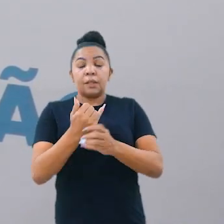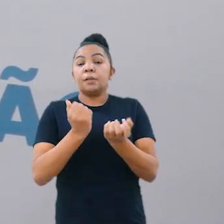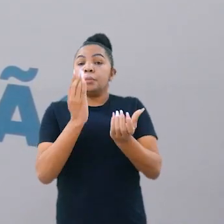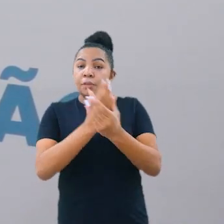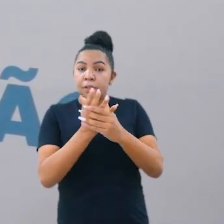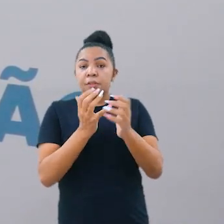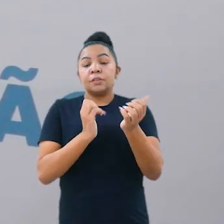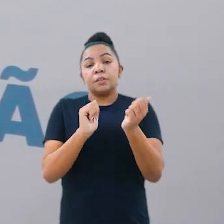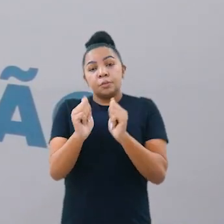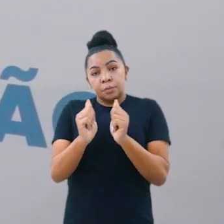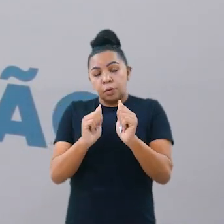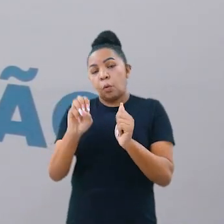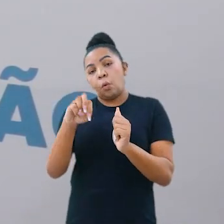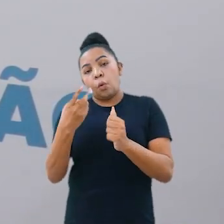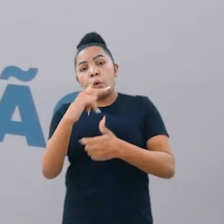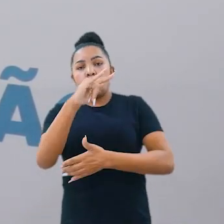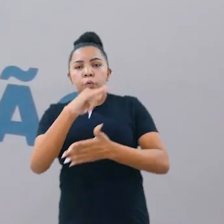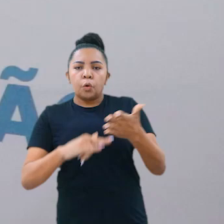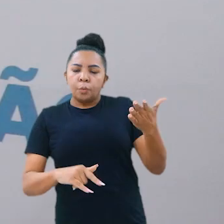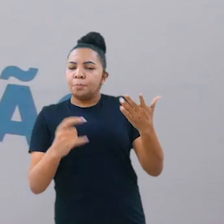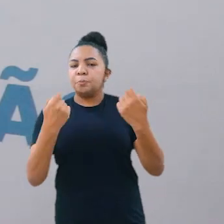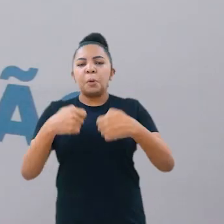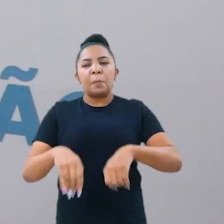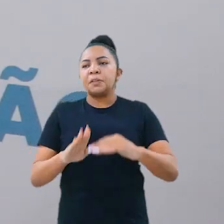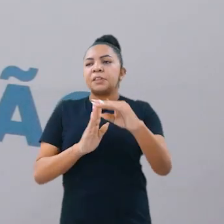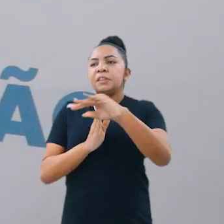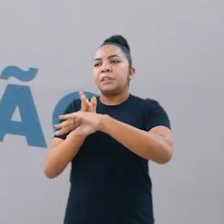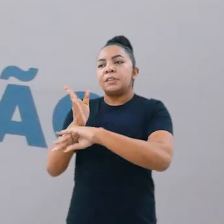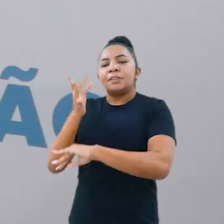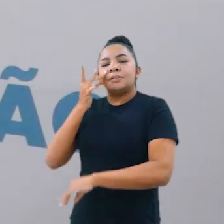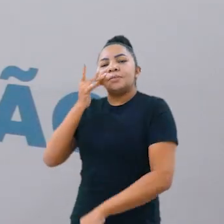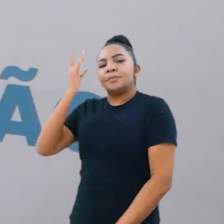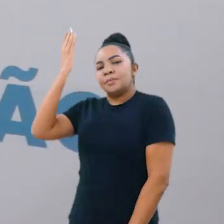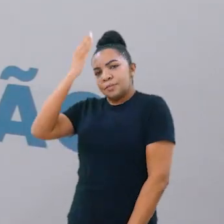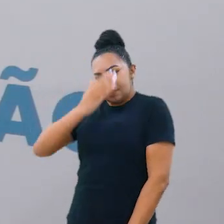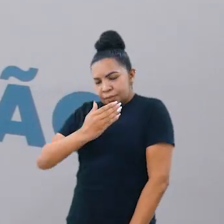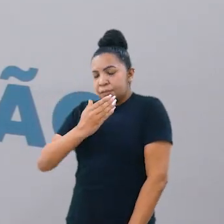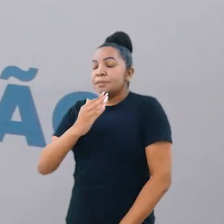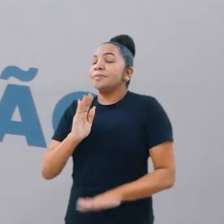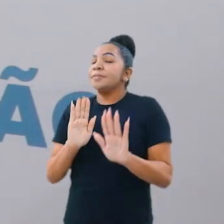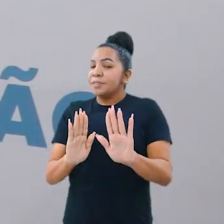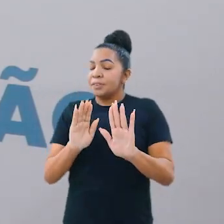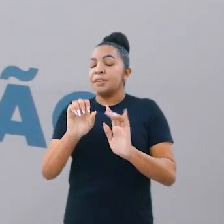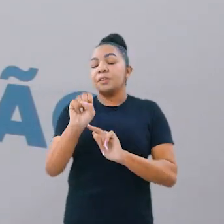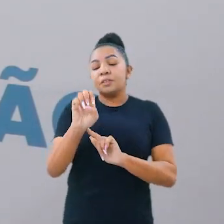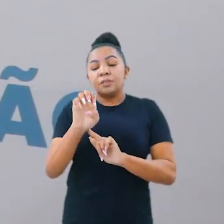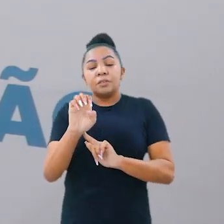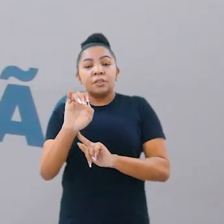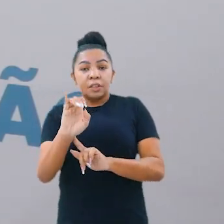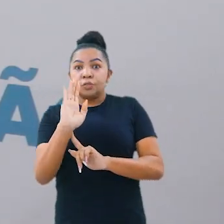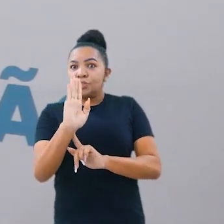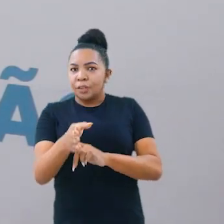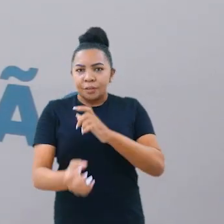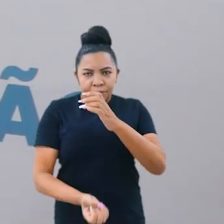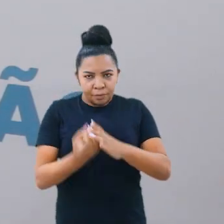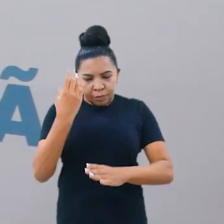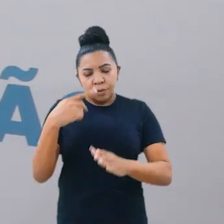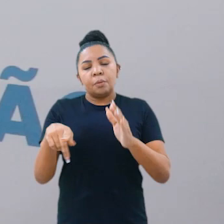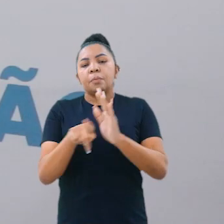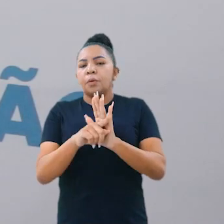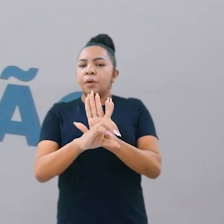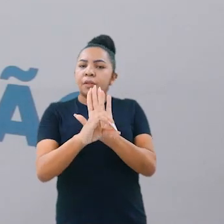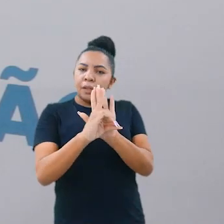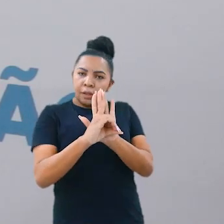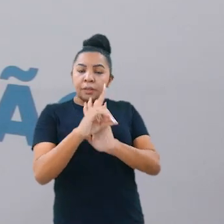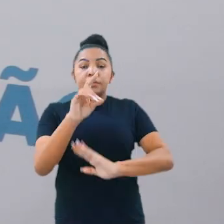ou num documento, não precisa mais ir a alguma instituição por meio físico, né? O SEI já está instituído por